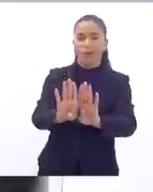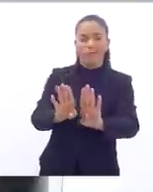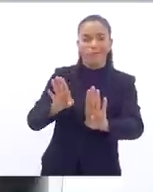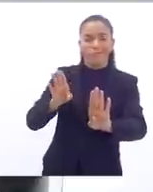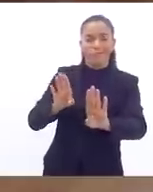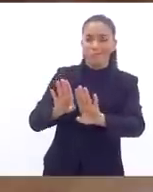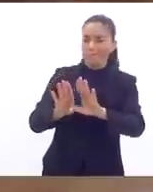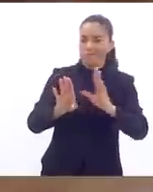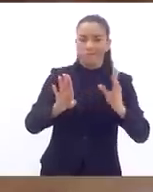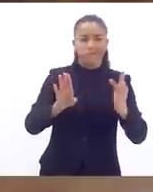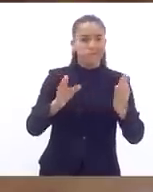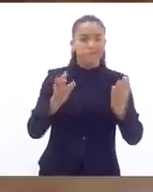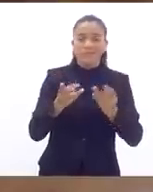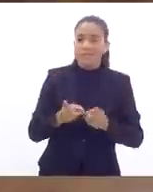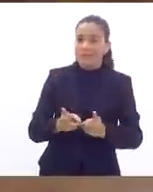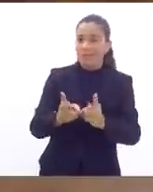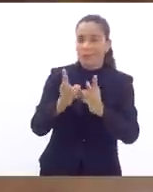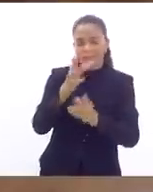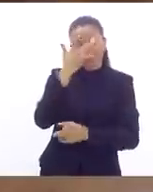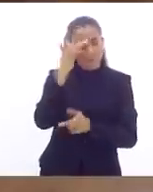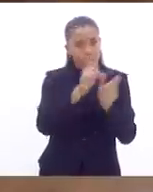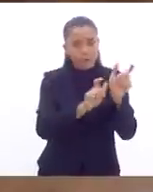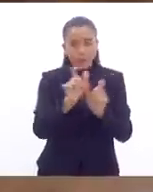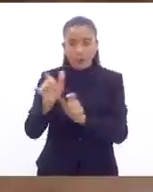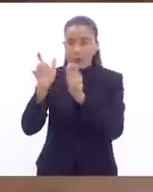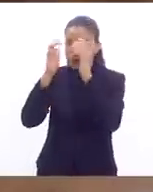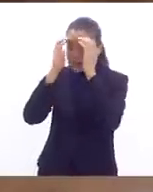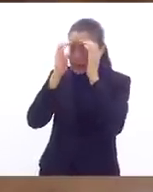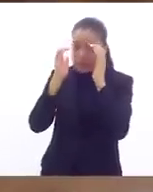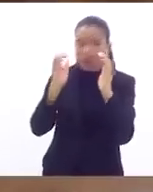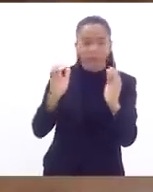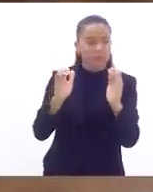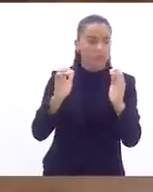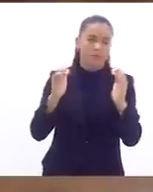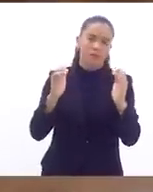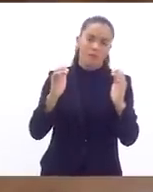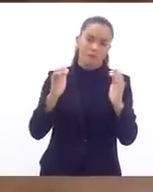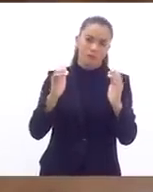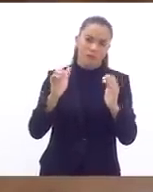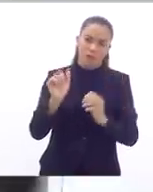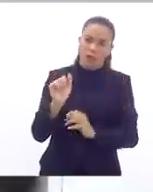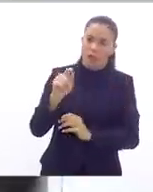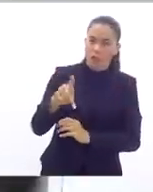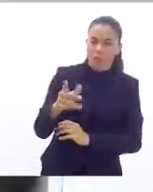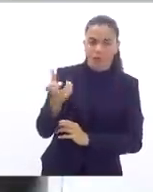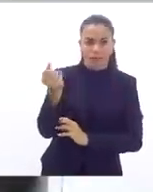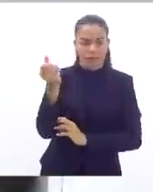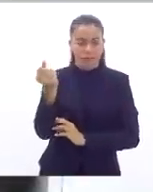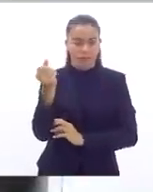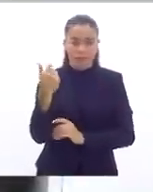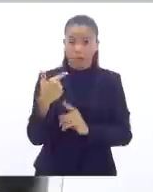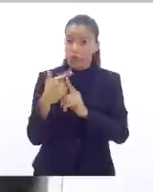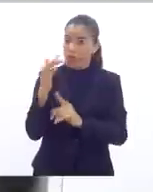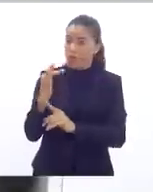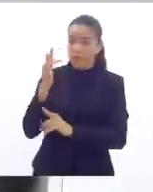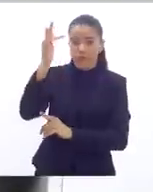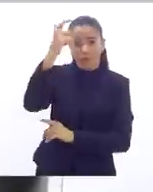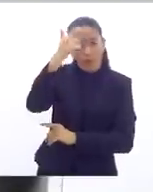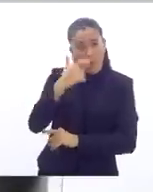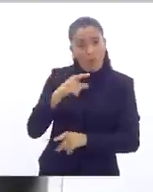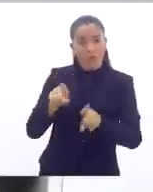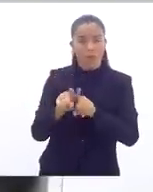sempre abertas como esteve aberta para todas as pessoas que a gente respeita demais os pensionistas e aposentados porque um dia eu serei